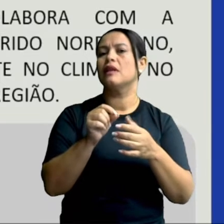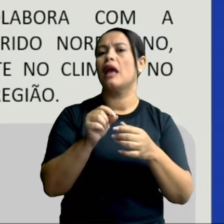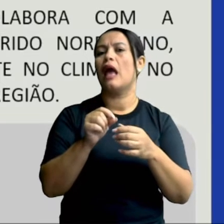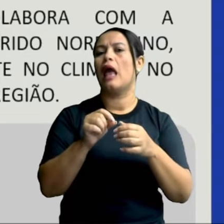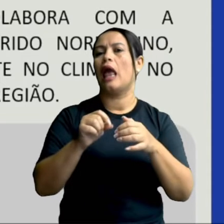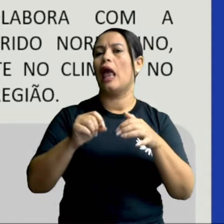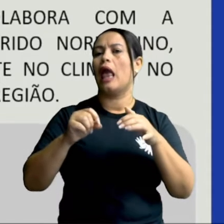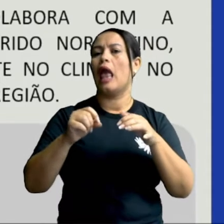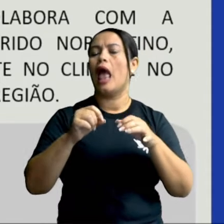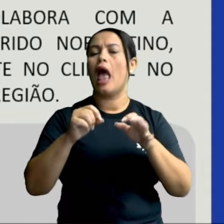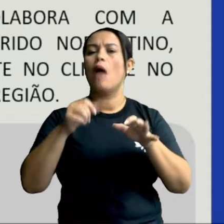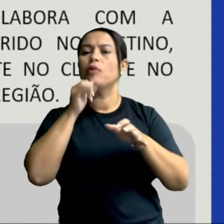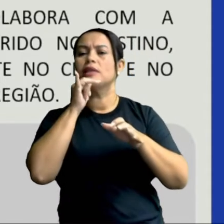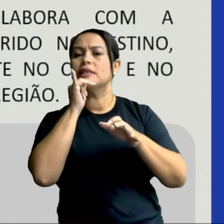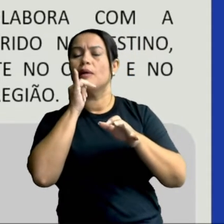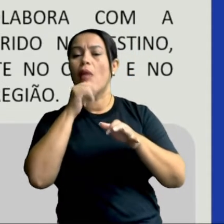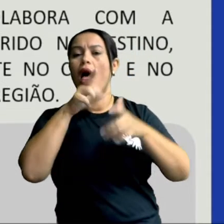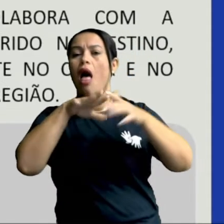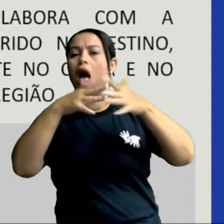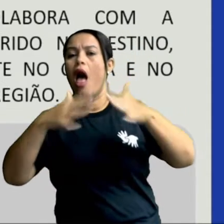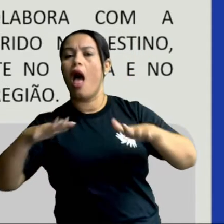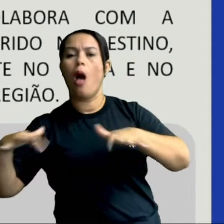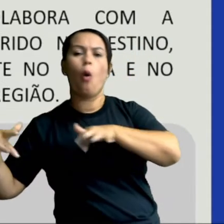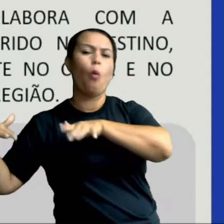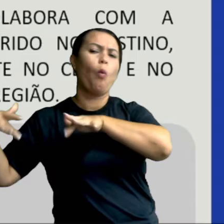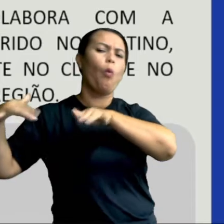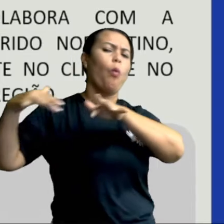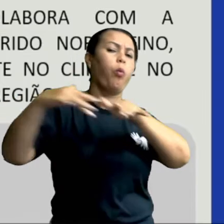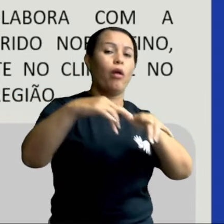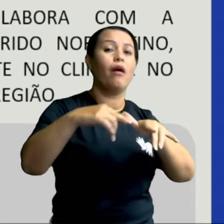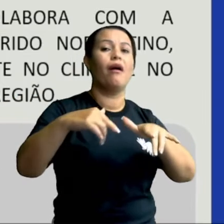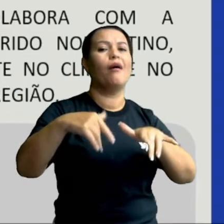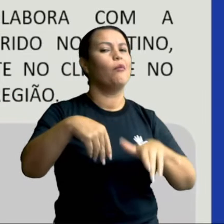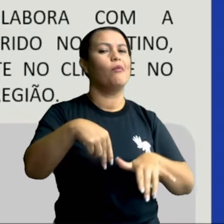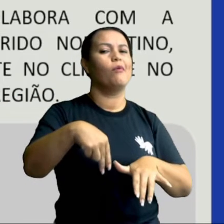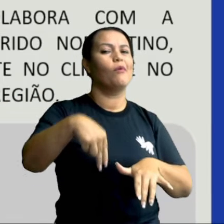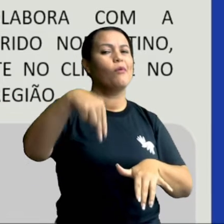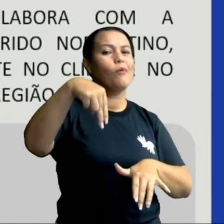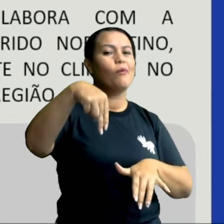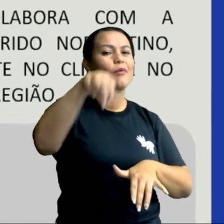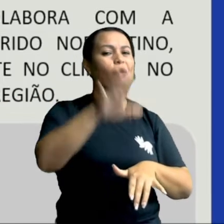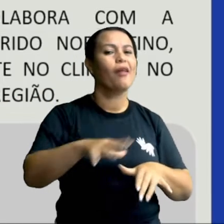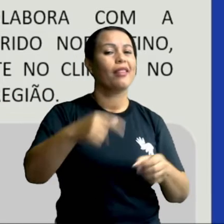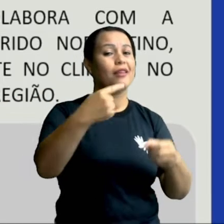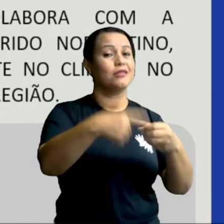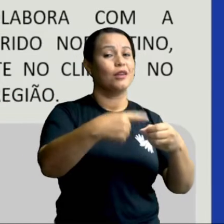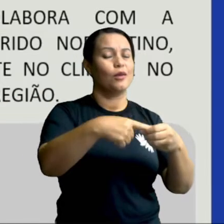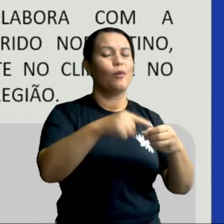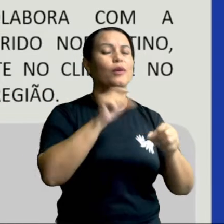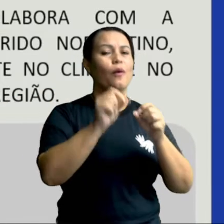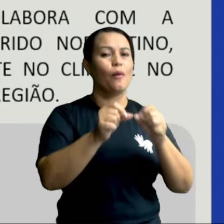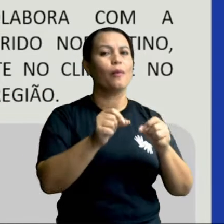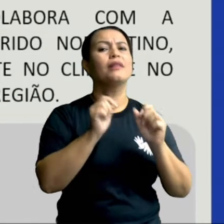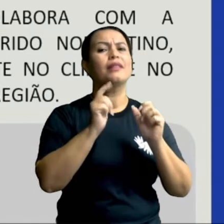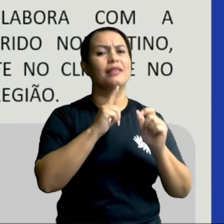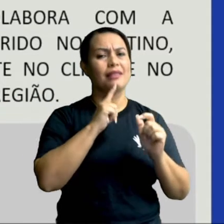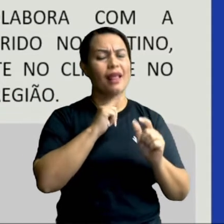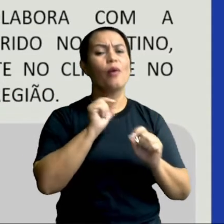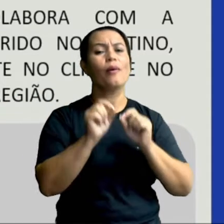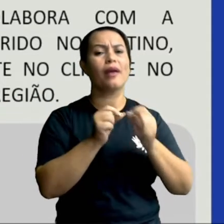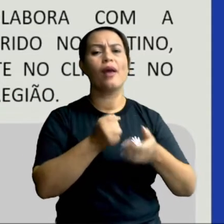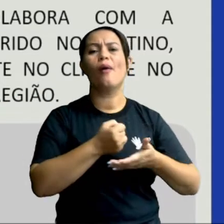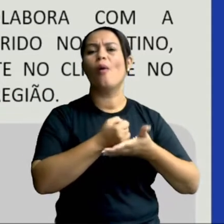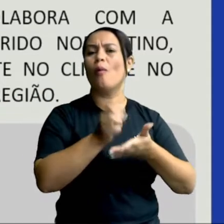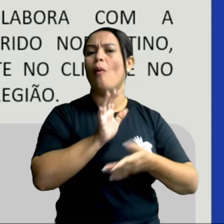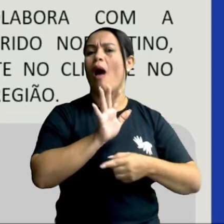do oceano avancem para o interior do Nordeste. Sendo assim, ele colabora com a ocorrência do